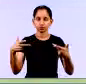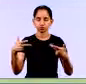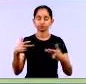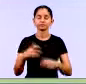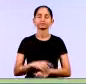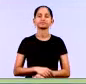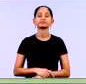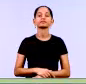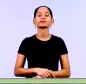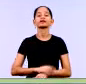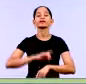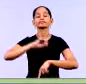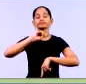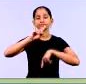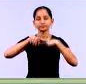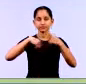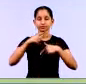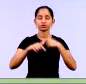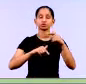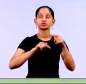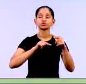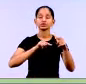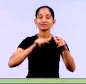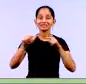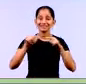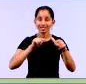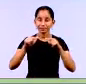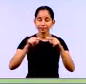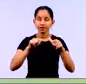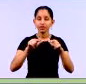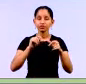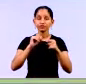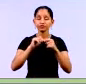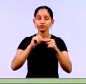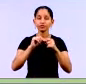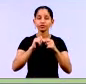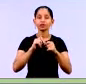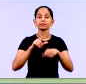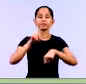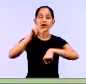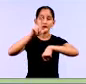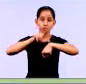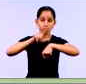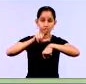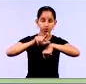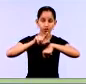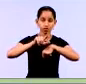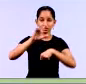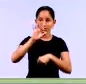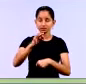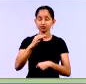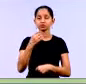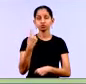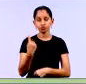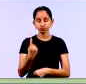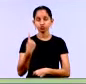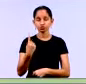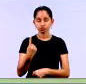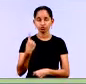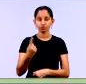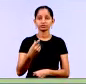No orçamento de mão de obra, tá? O custo por hora da mão de obra de cada produto Sigma